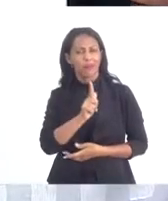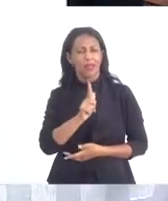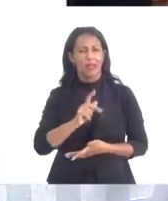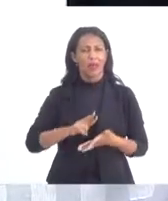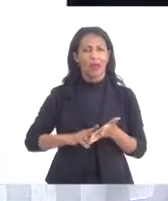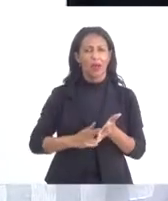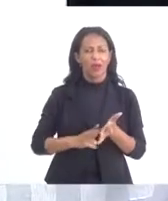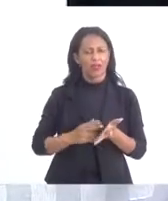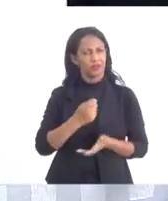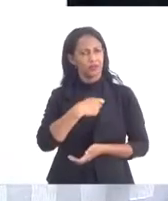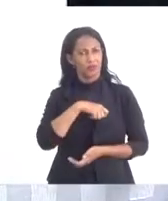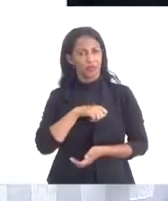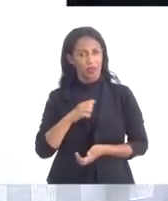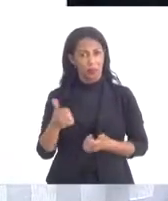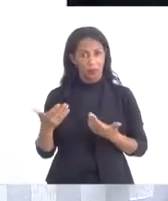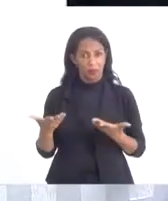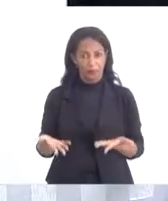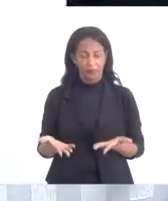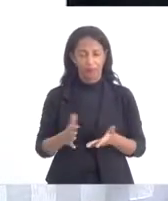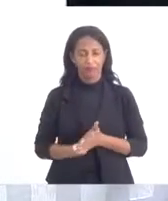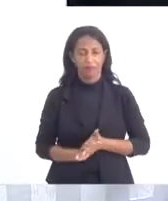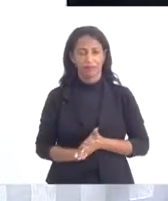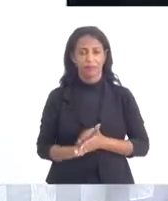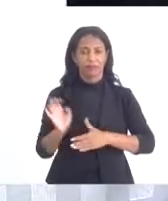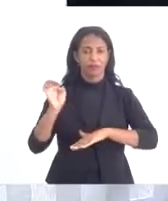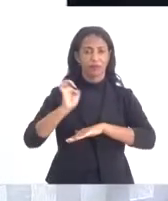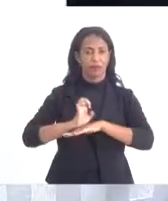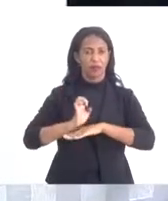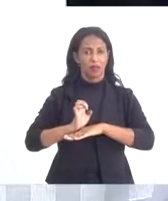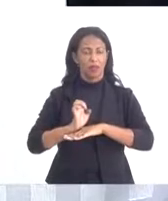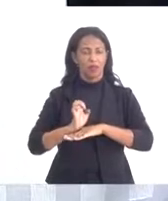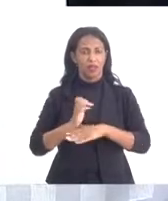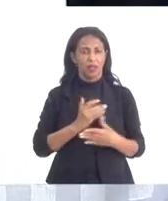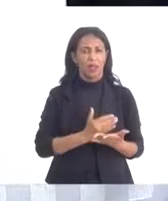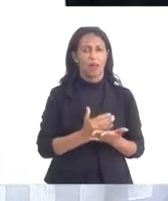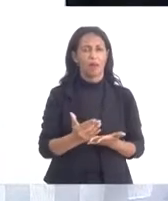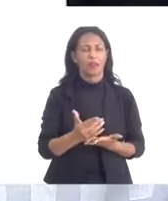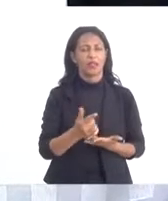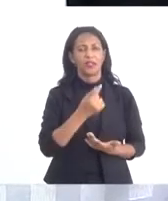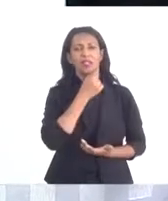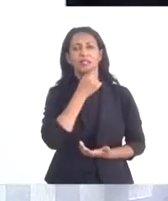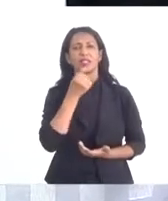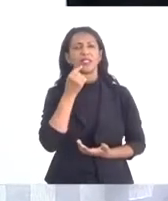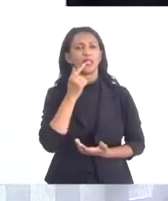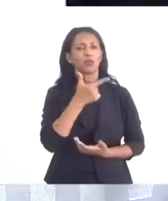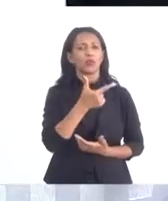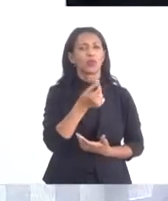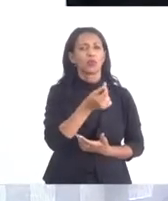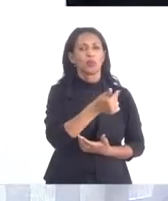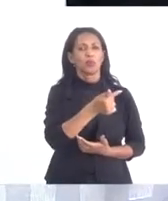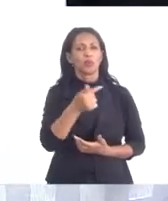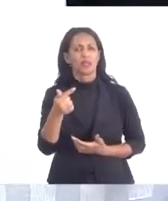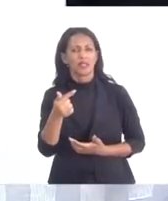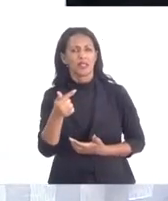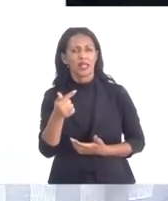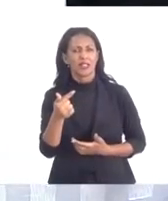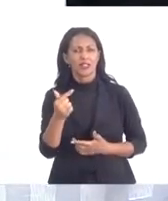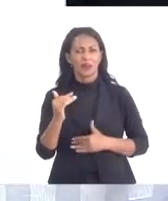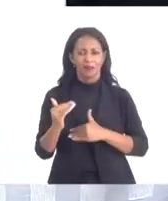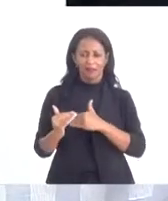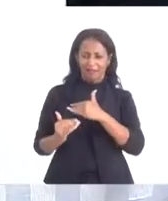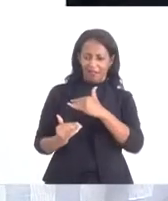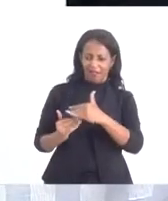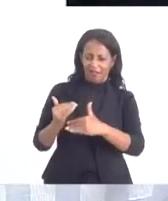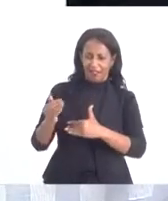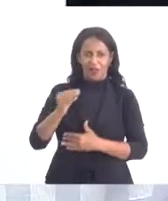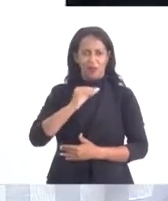regime de recuperação. Pois bem, o Estado, a partir de setembro de 2017, põe os salários em dia,